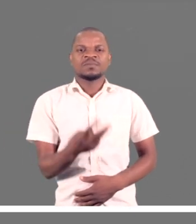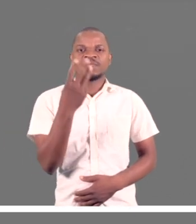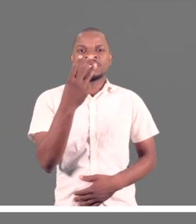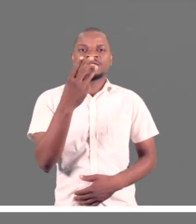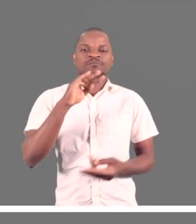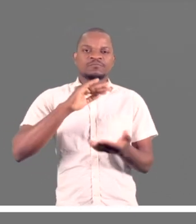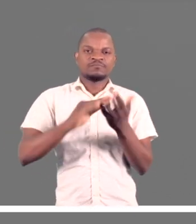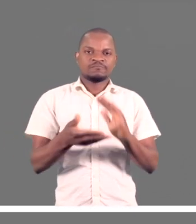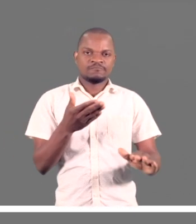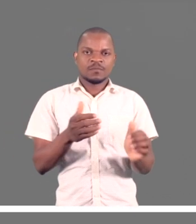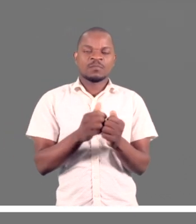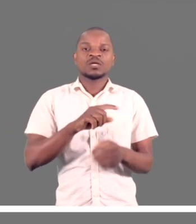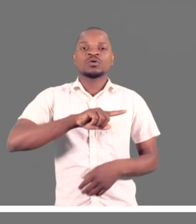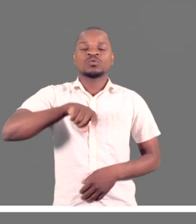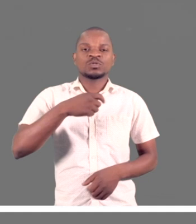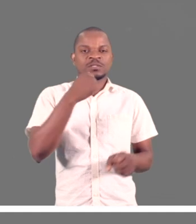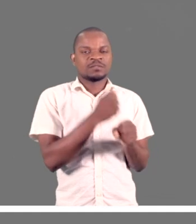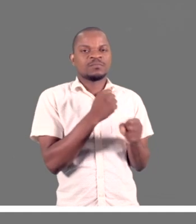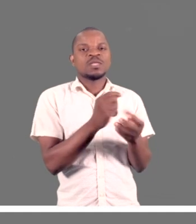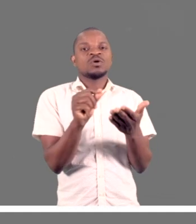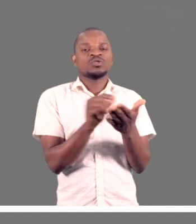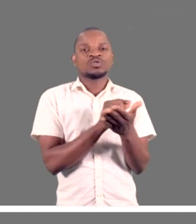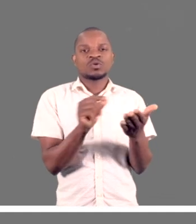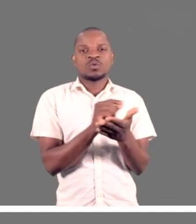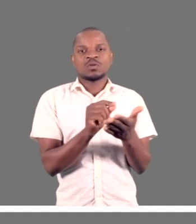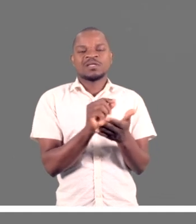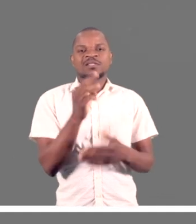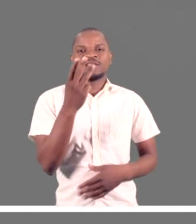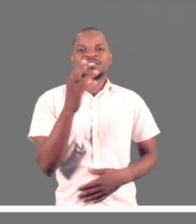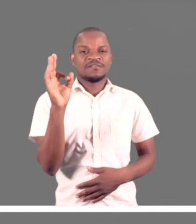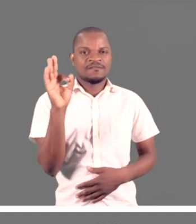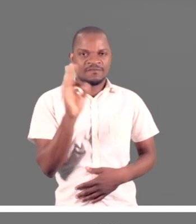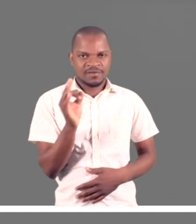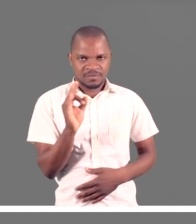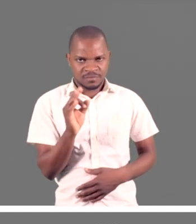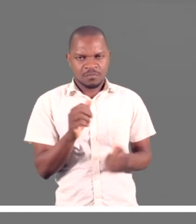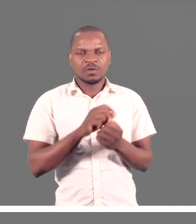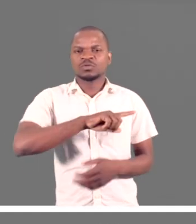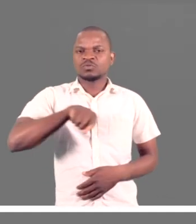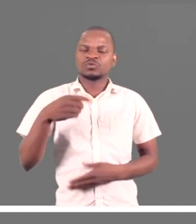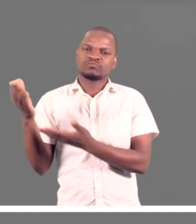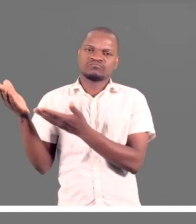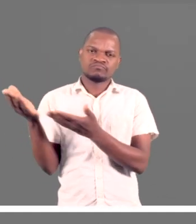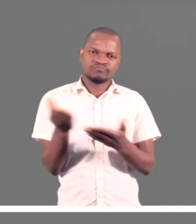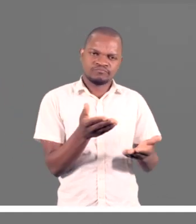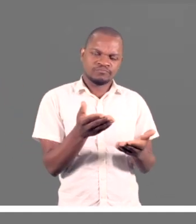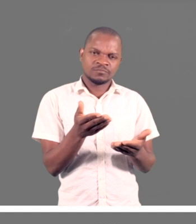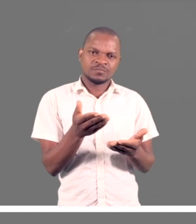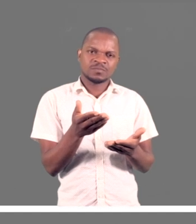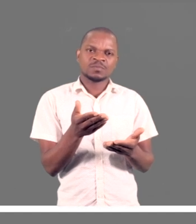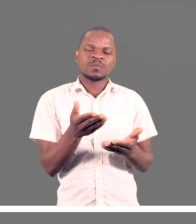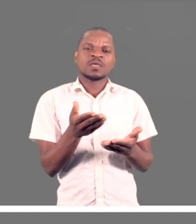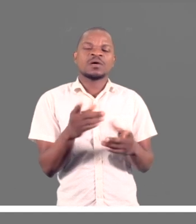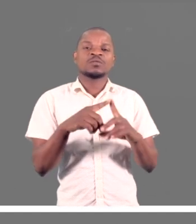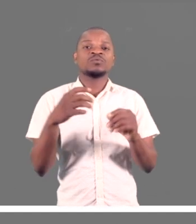docentes. Somos pertencentes da Escola Primária Completa, 3 de fevereiro. Então, nesse âmbito, nós estamos já convintes aqui,